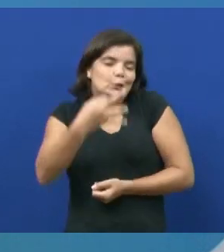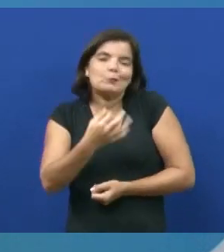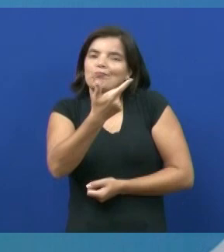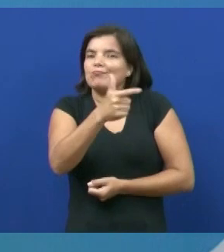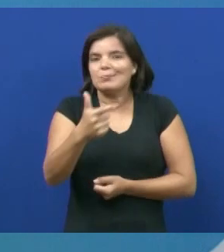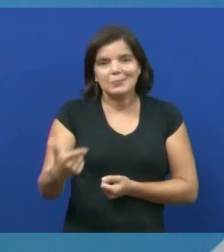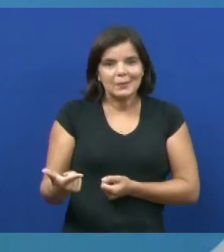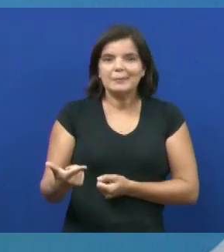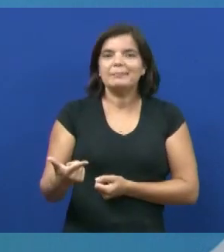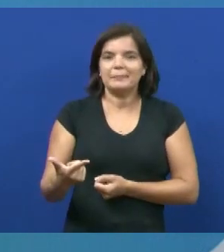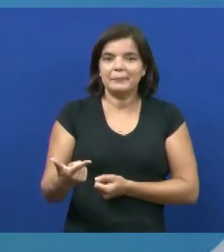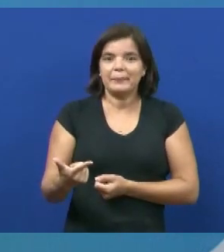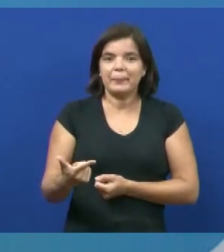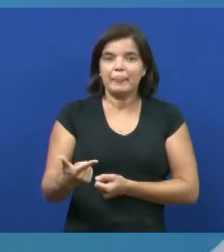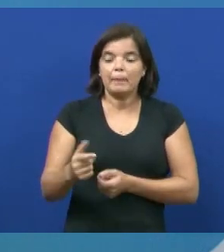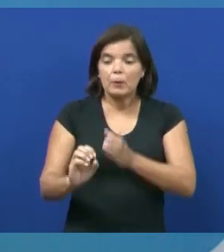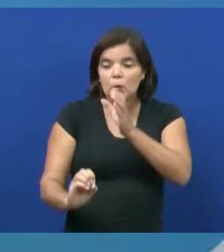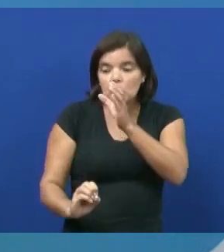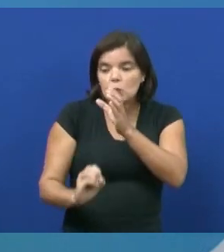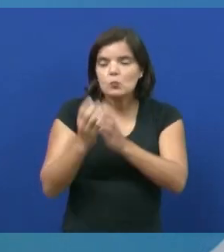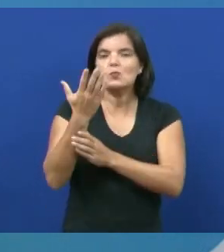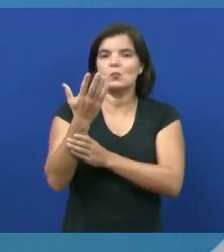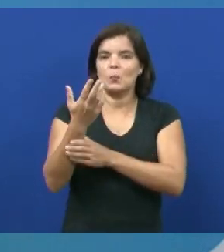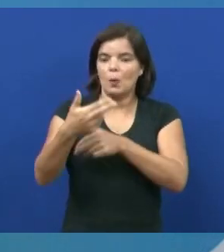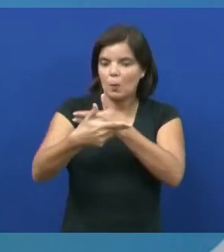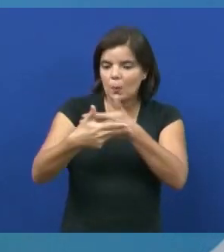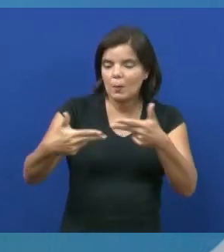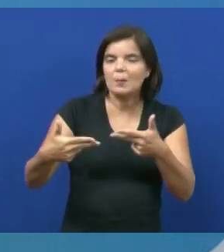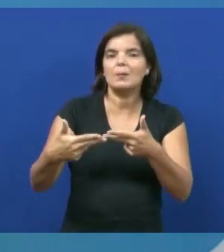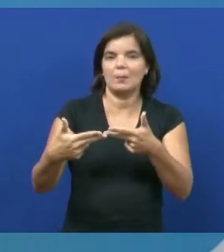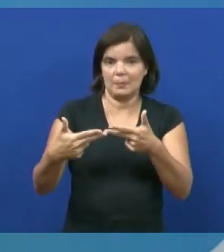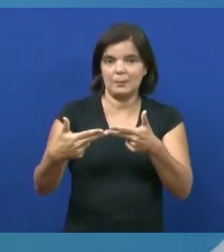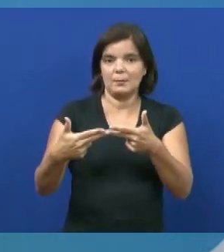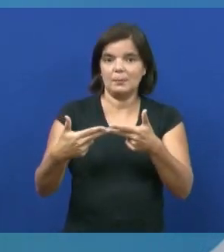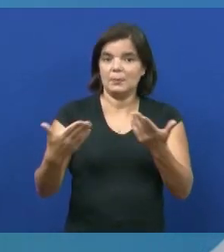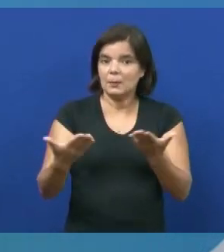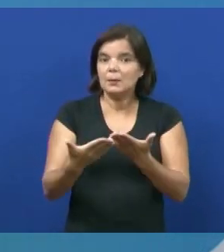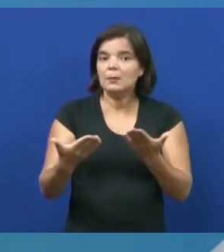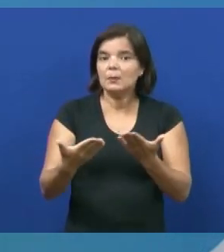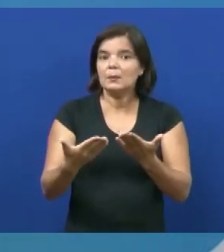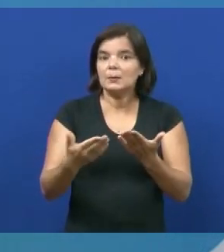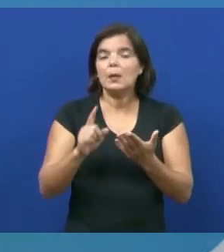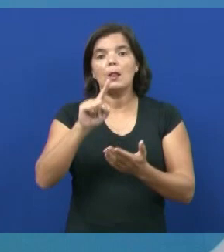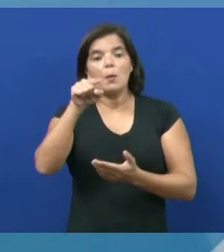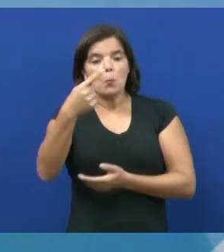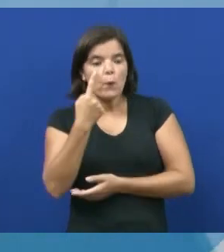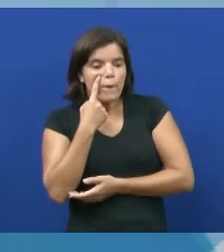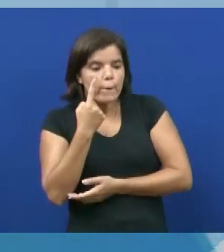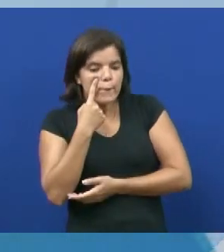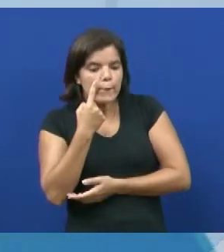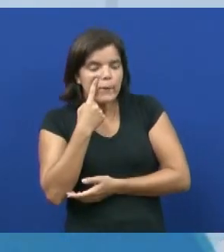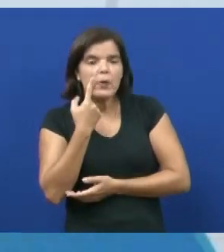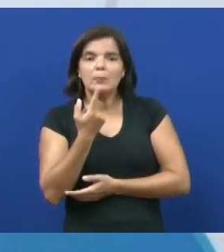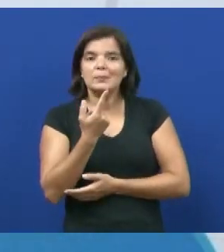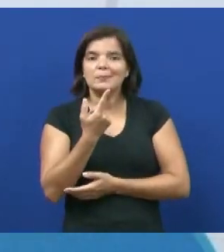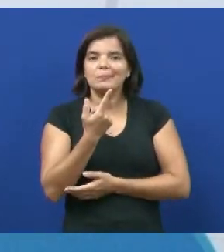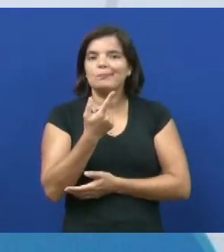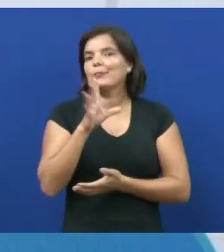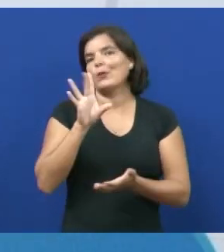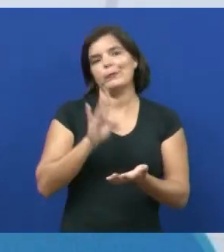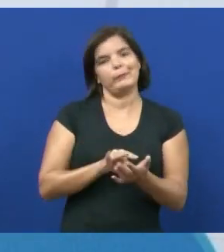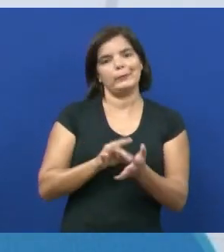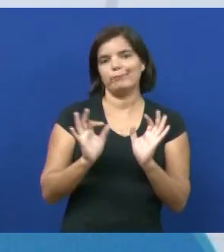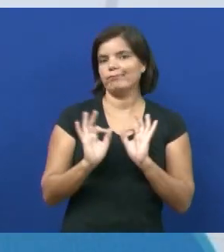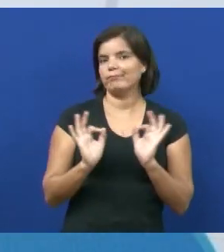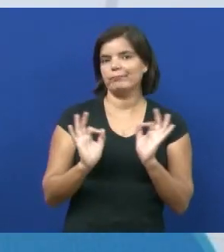tá? Quando descobrimos algo, agora, depois vemos que não é mais